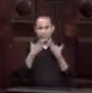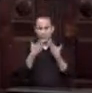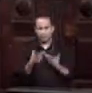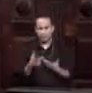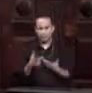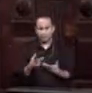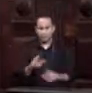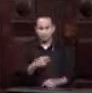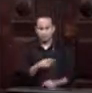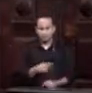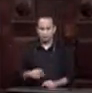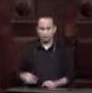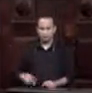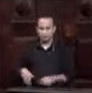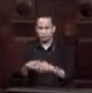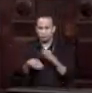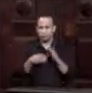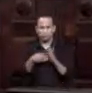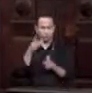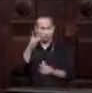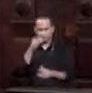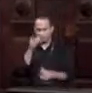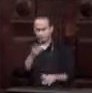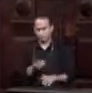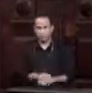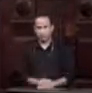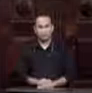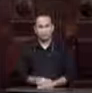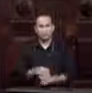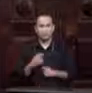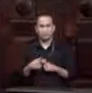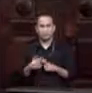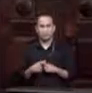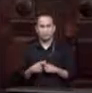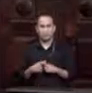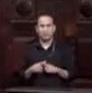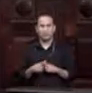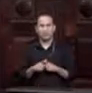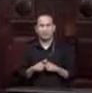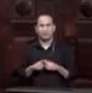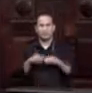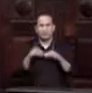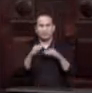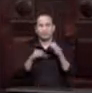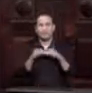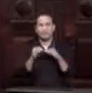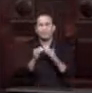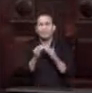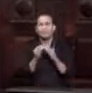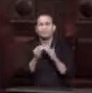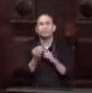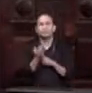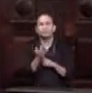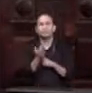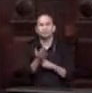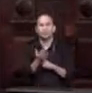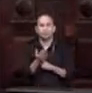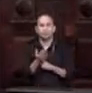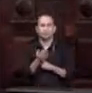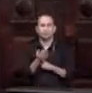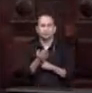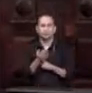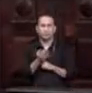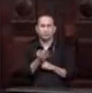presidente, que está de parabéns todos os parlamentares, porque o funcionário pede socorro, o